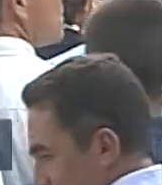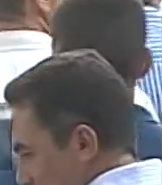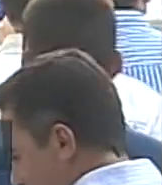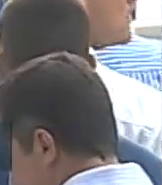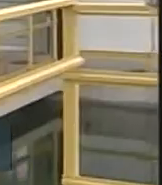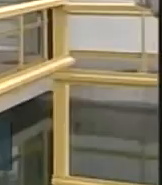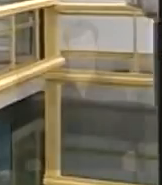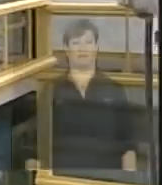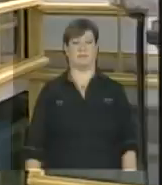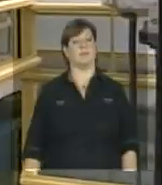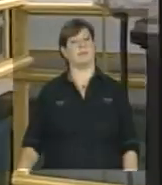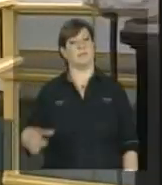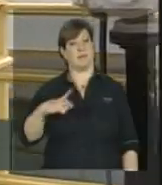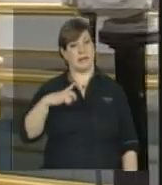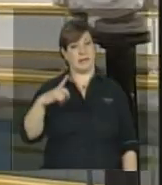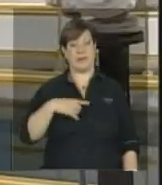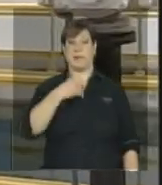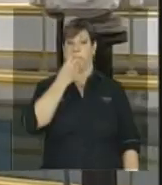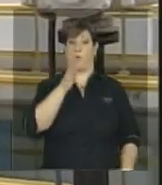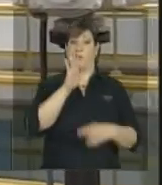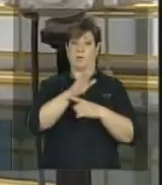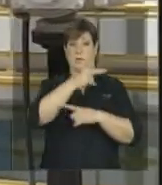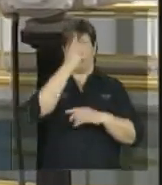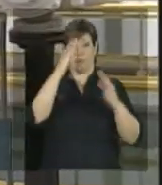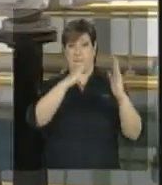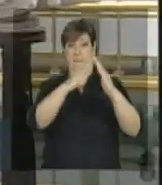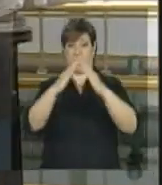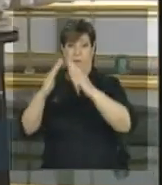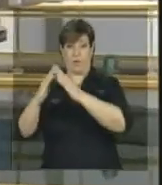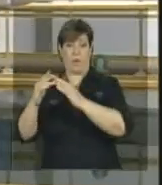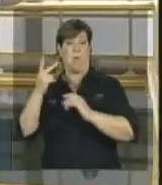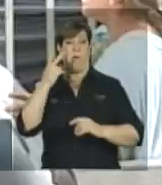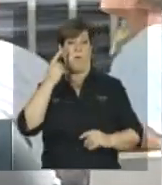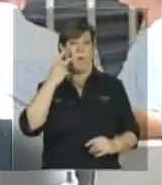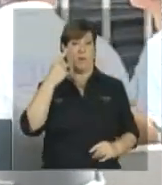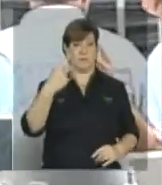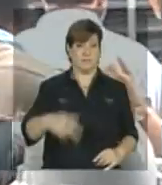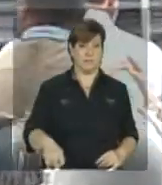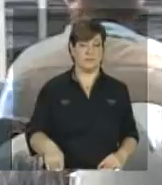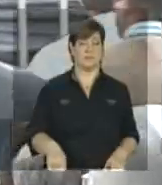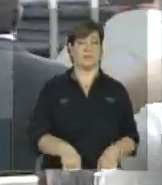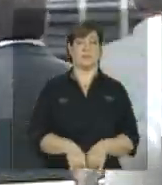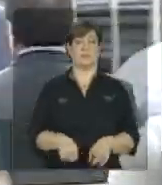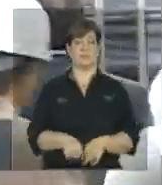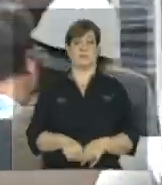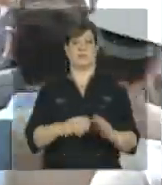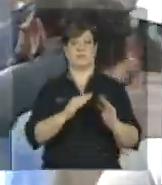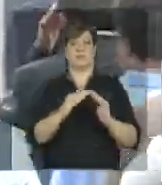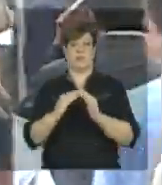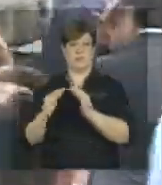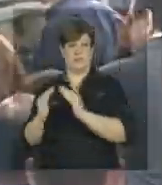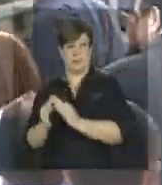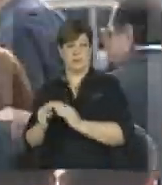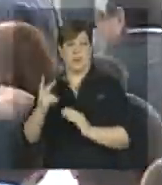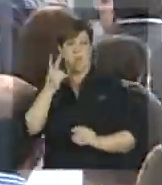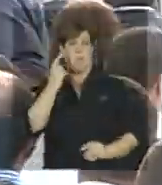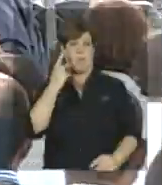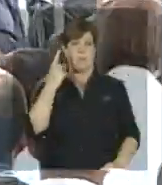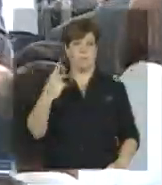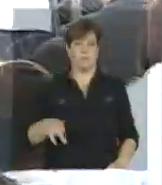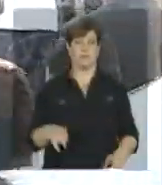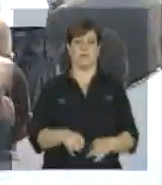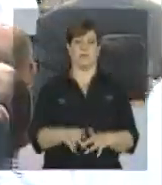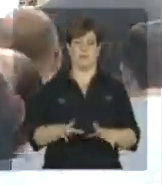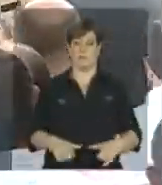Então tem benefícios para os moradores, para os cearenses, para as residências cearenses, para